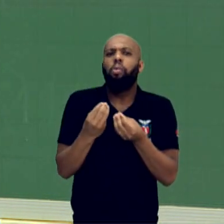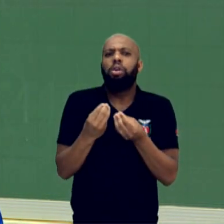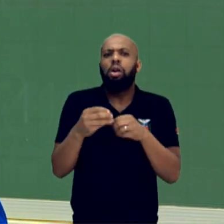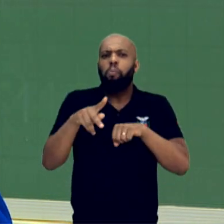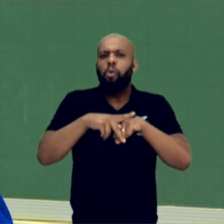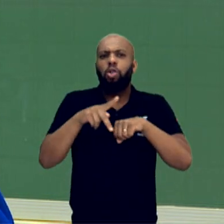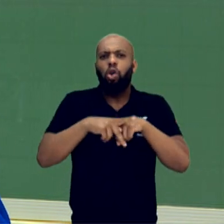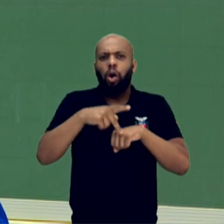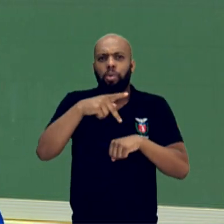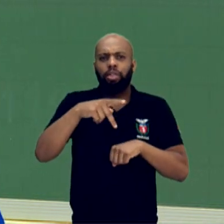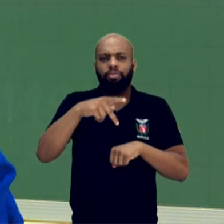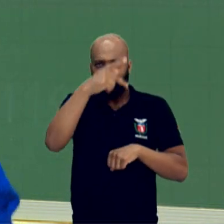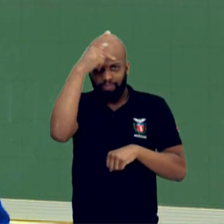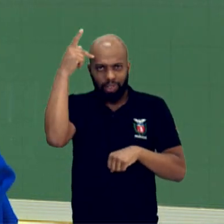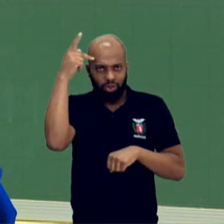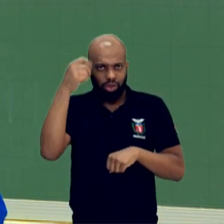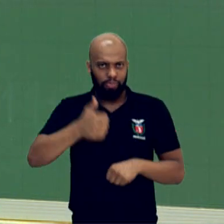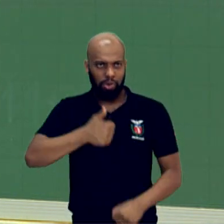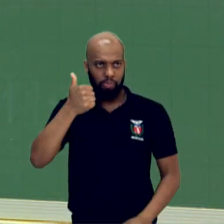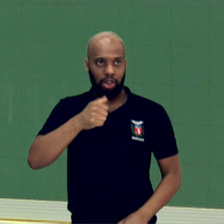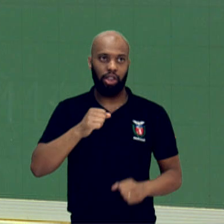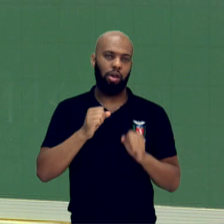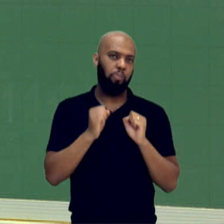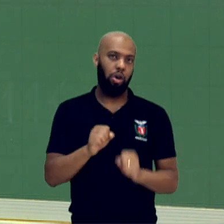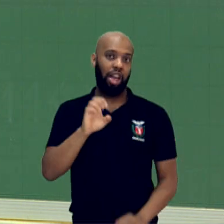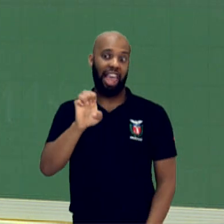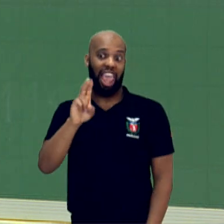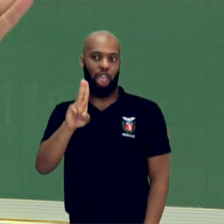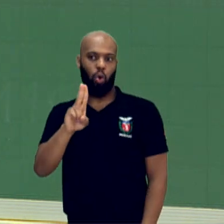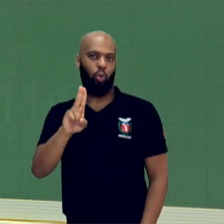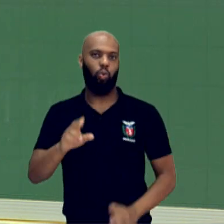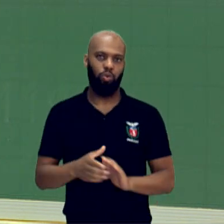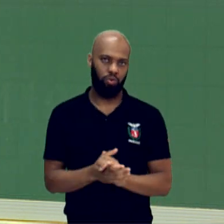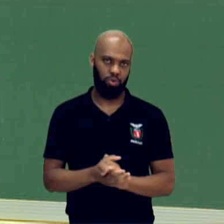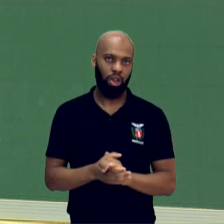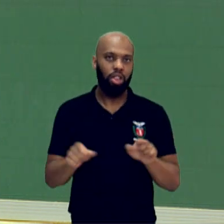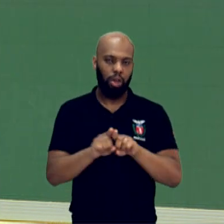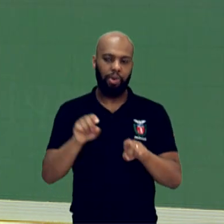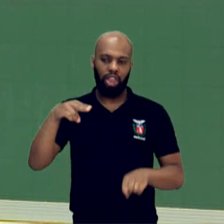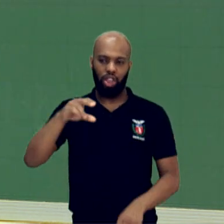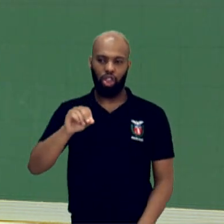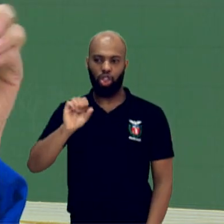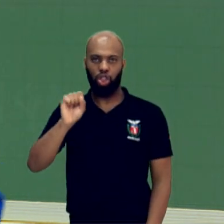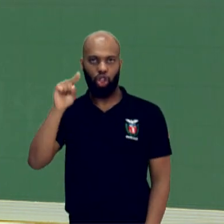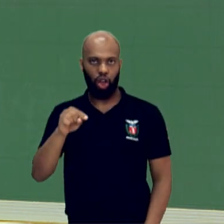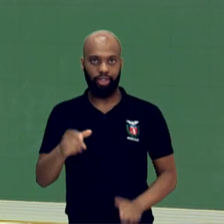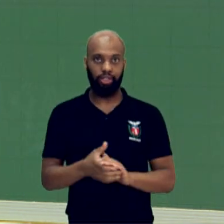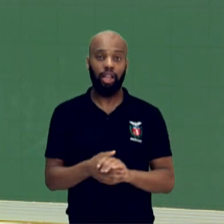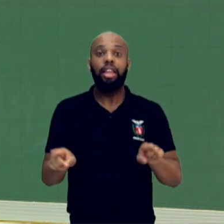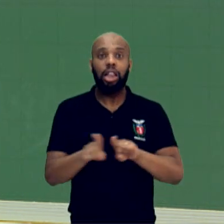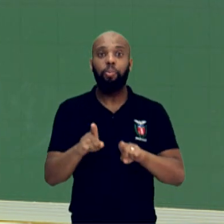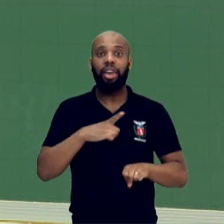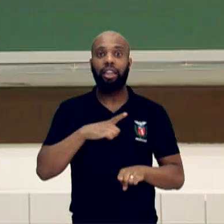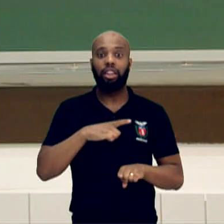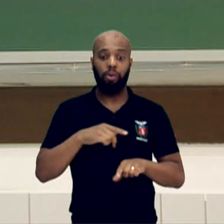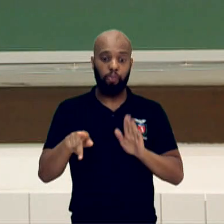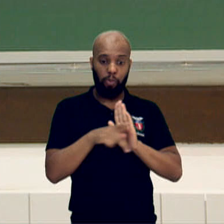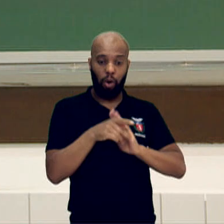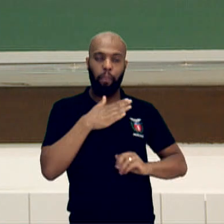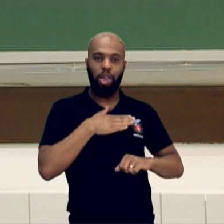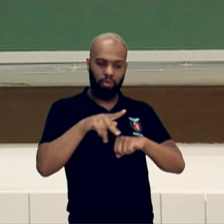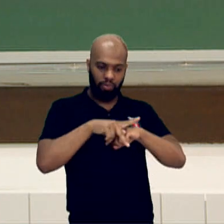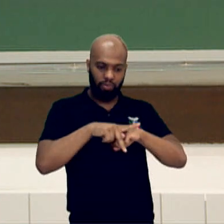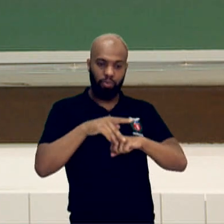pessoal na primeira pessoa? Pode ser eu, ou no plural nós, e os possessivos, meu, minha, meus. Então,